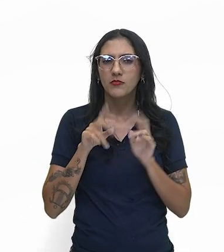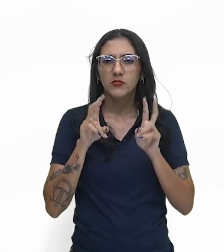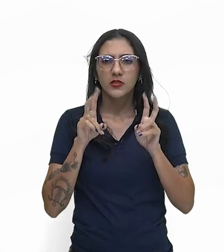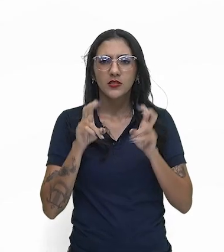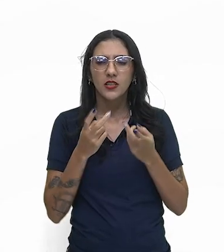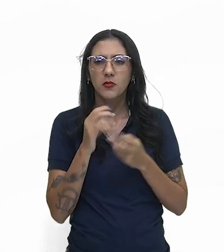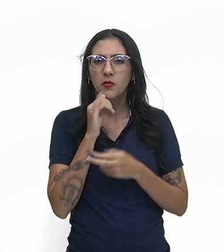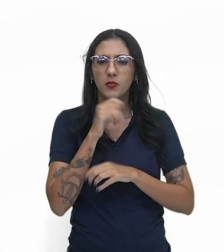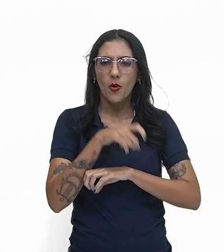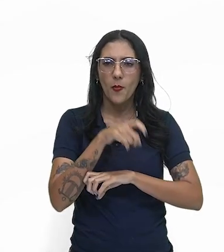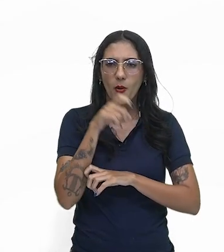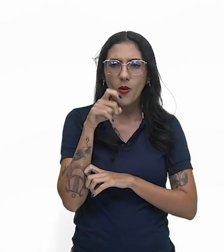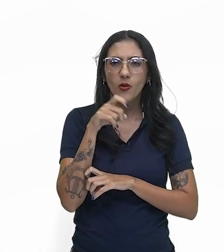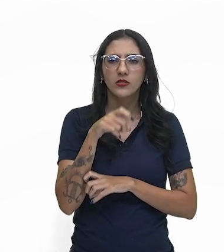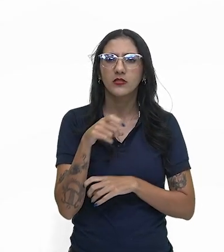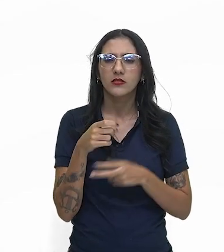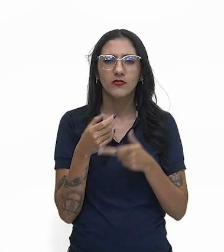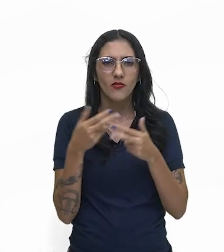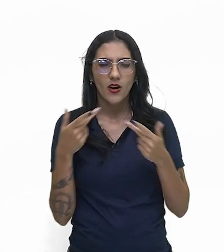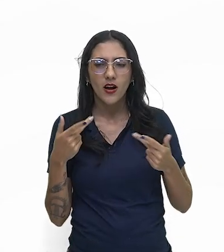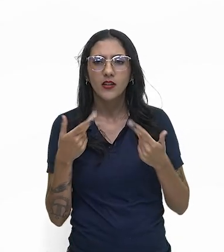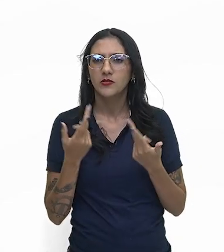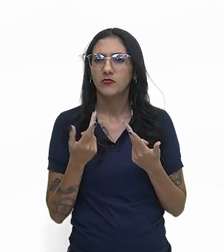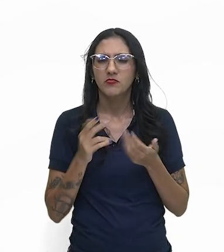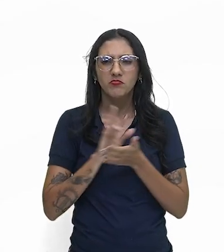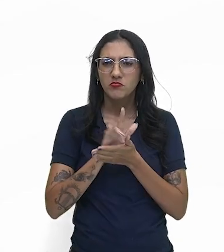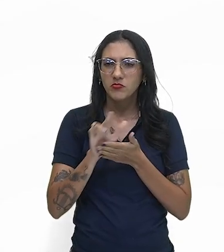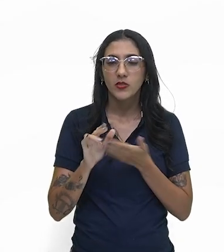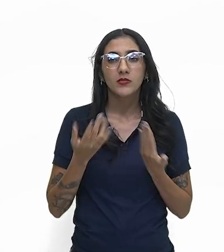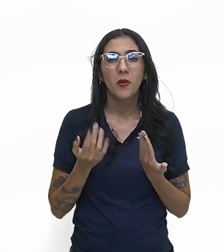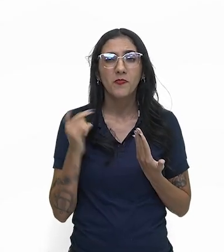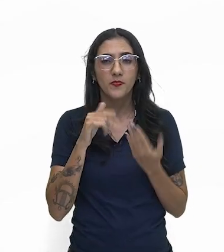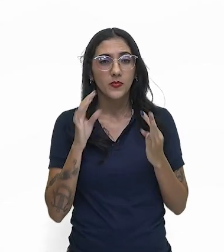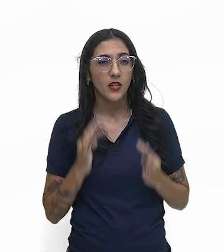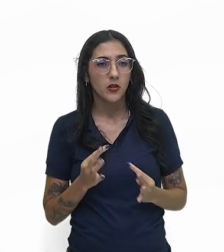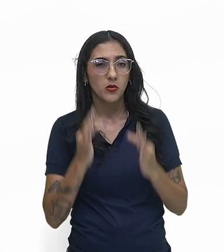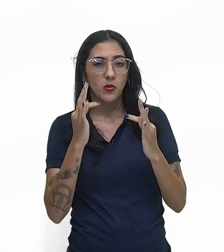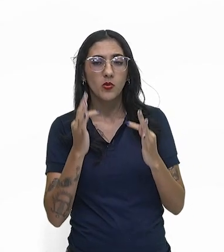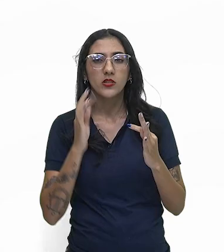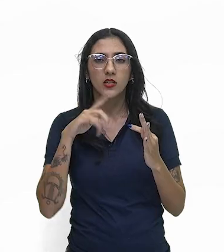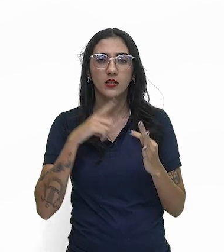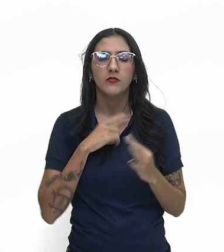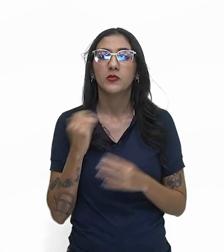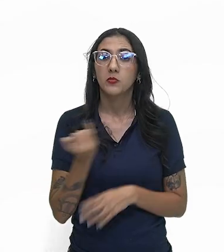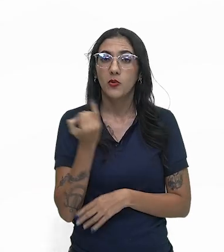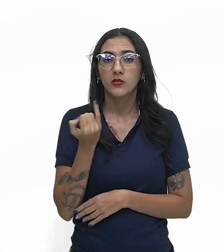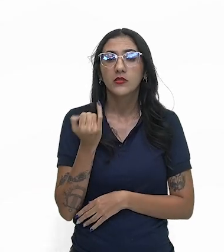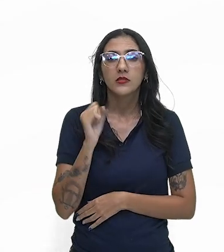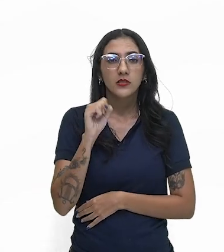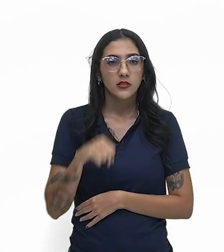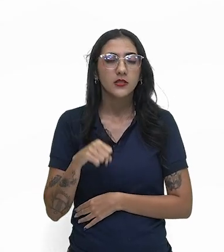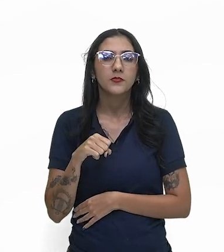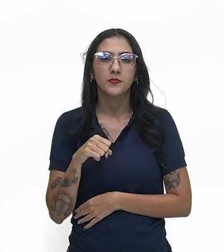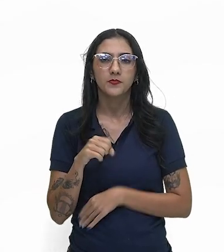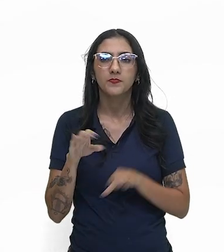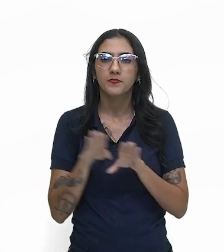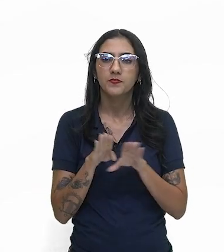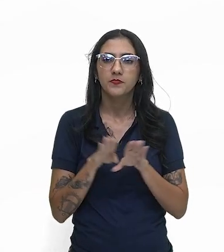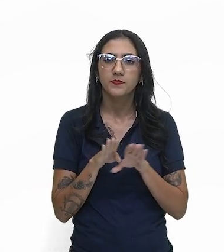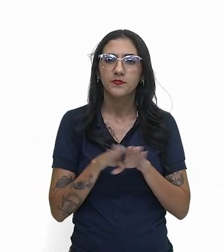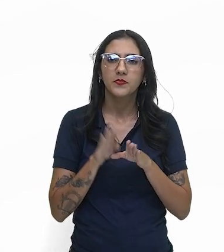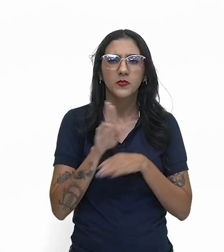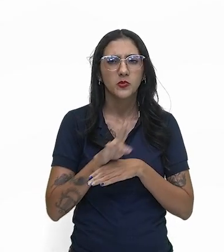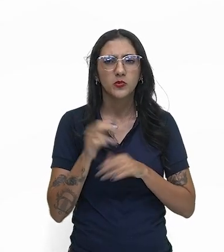de robótica, né, de megatrônica. A tecnologia é um martelo. Né? Tecnologia é um arco e